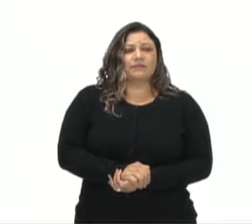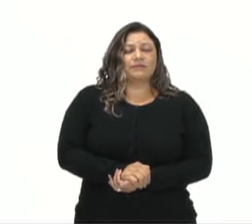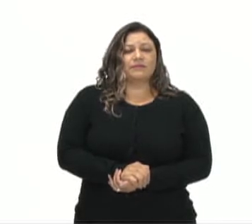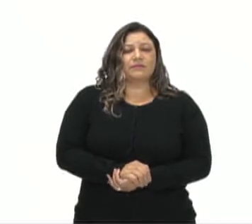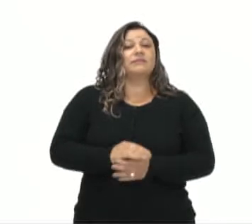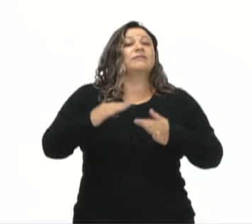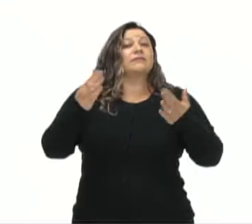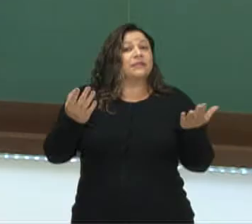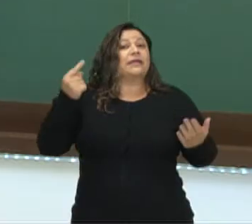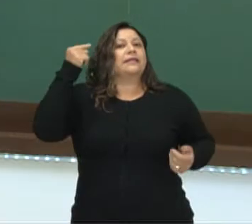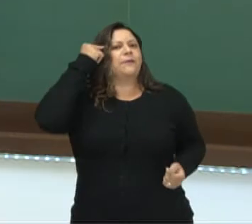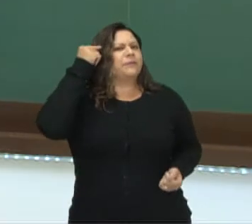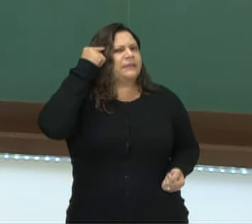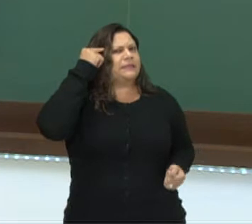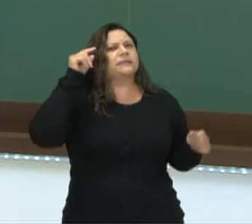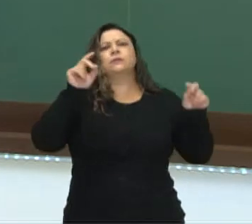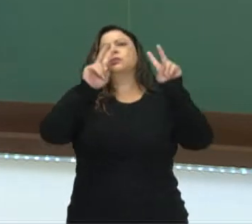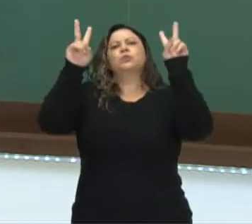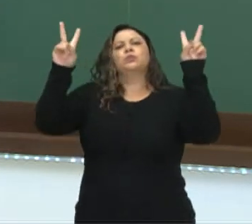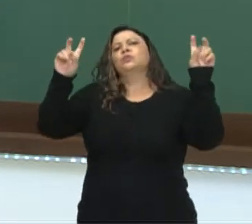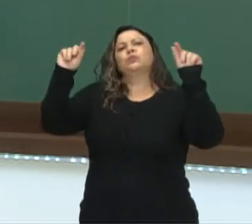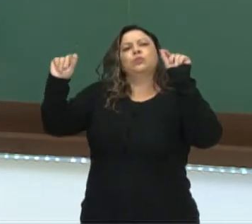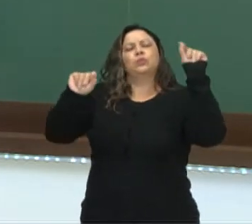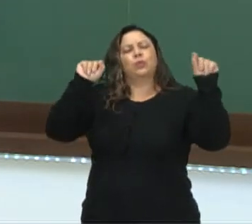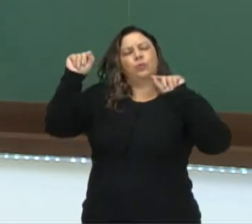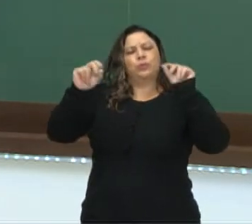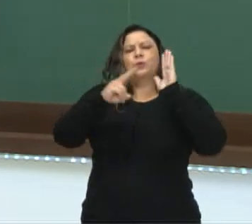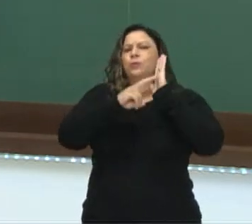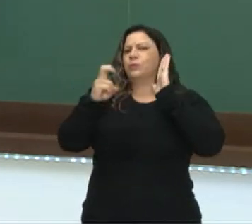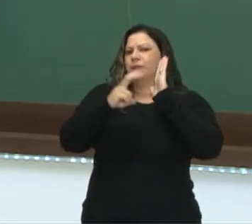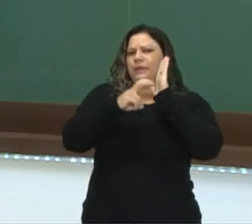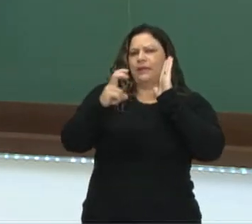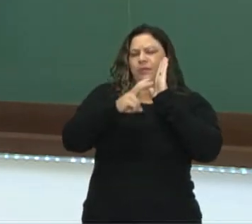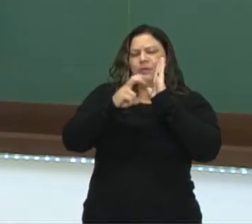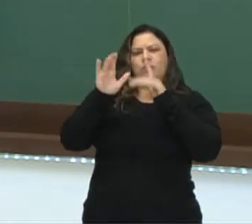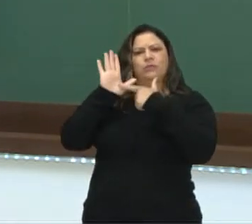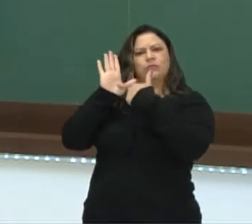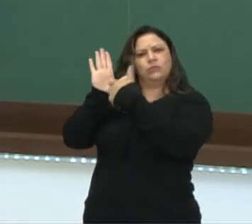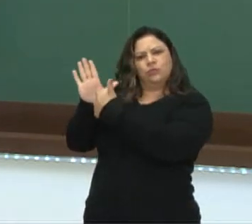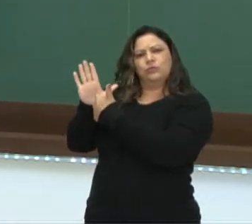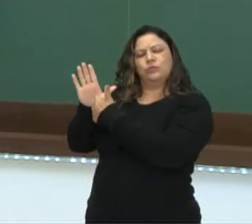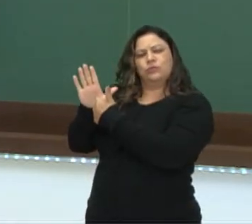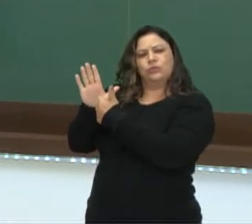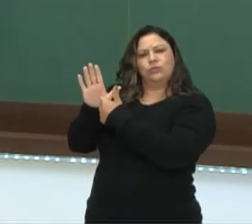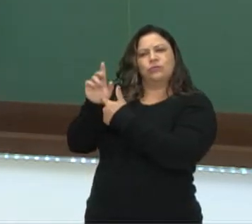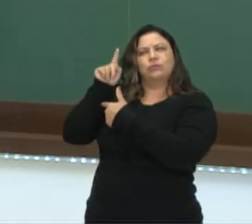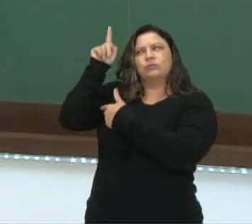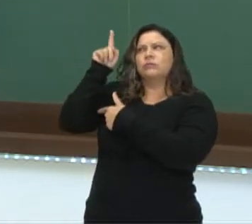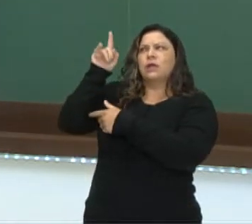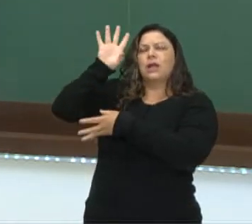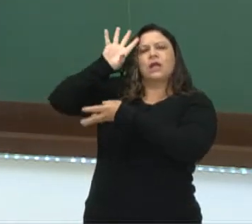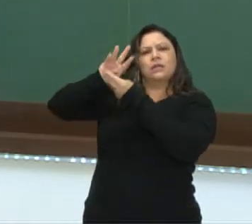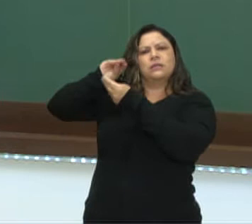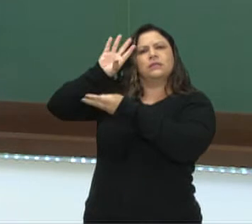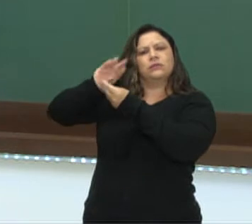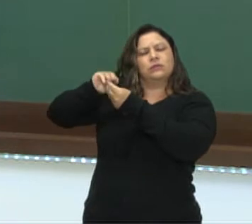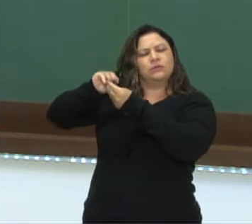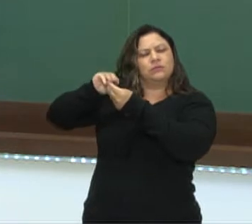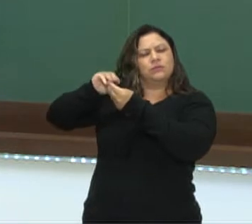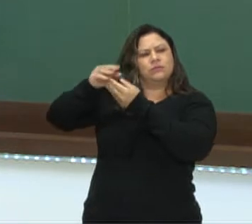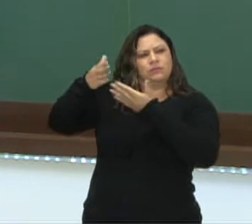Pensando aqui, sobre um vocabulário que apareceu lá na sinopse, El